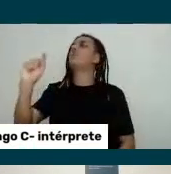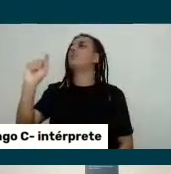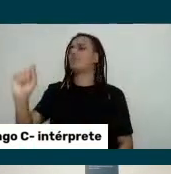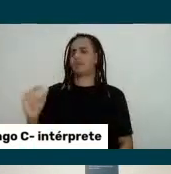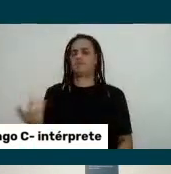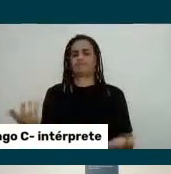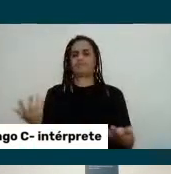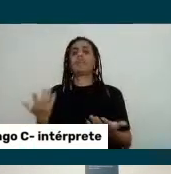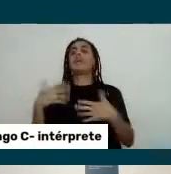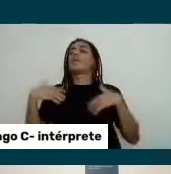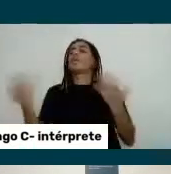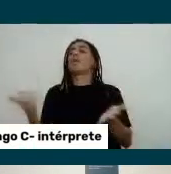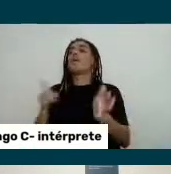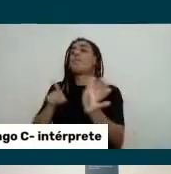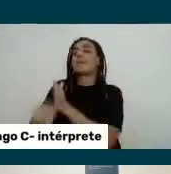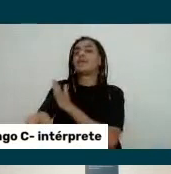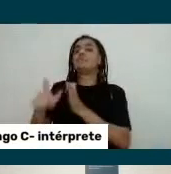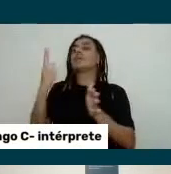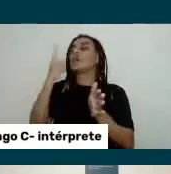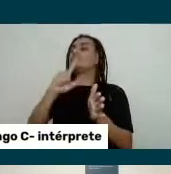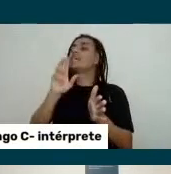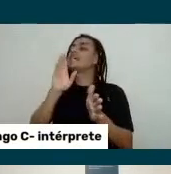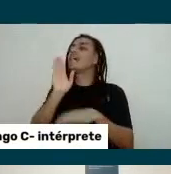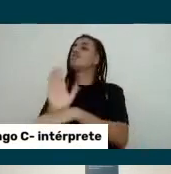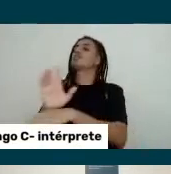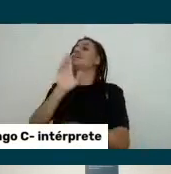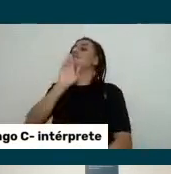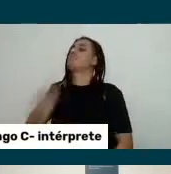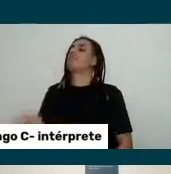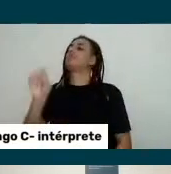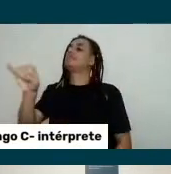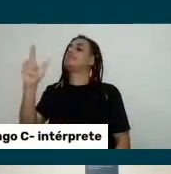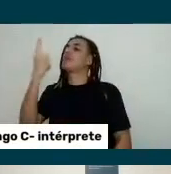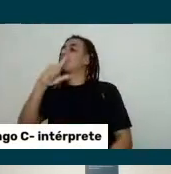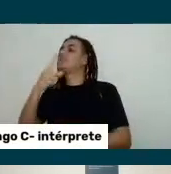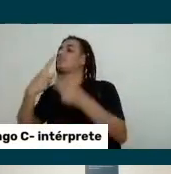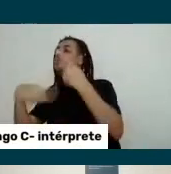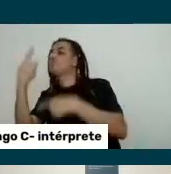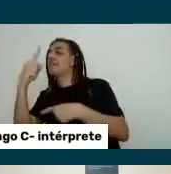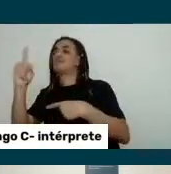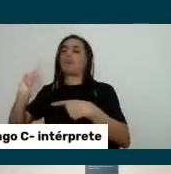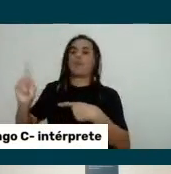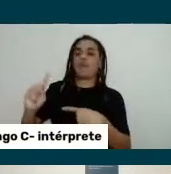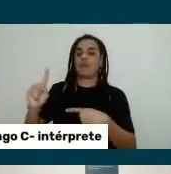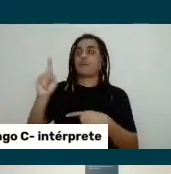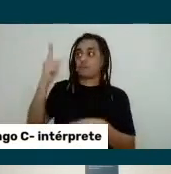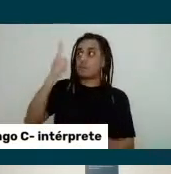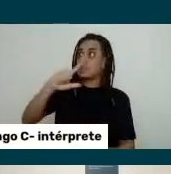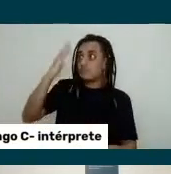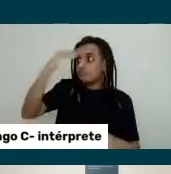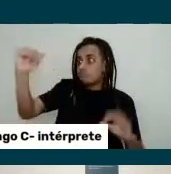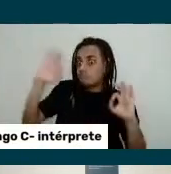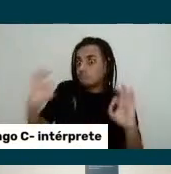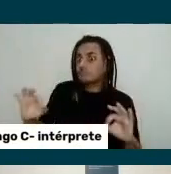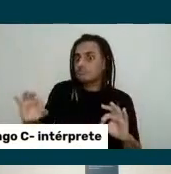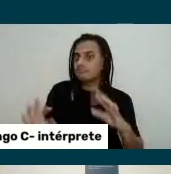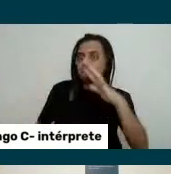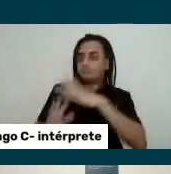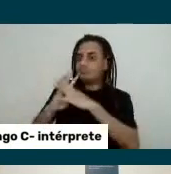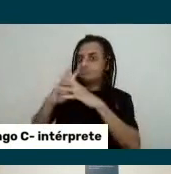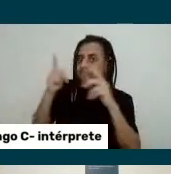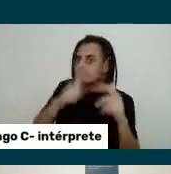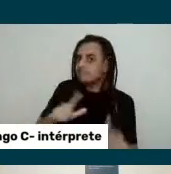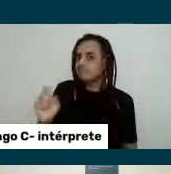se você foi bem sucedido? E como você pensa em medir esse sucesso? Quando a gente leva só essas